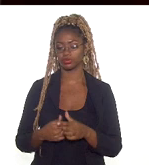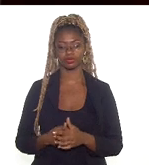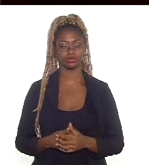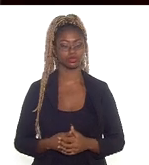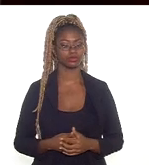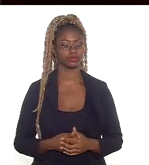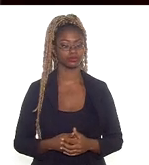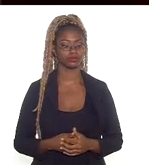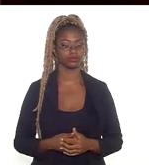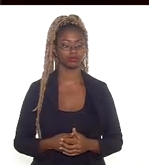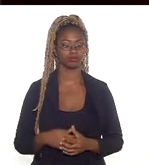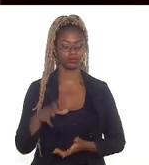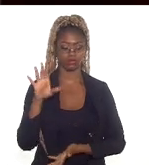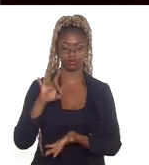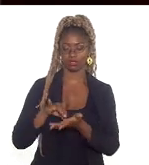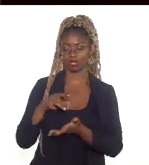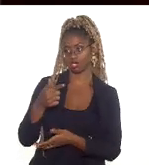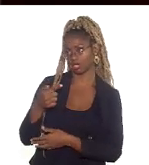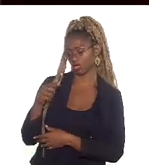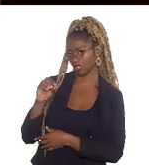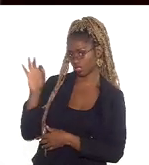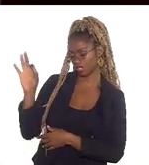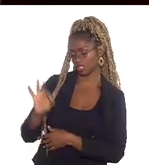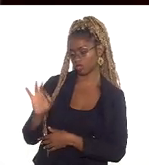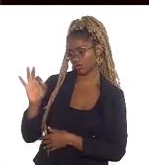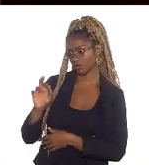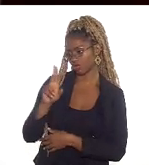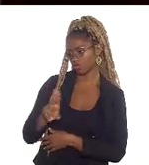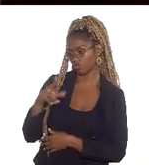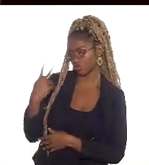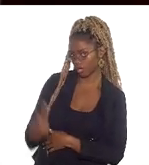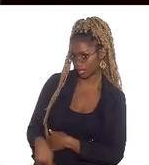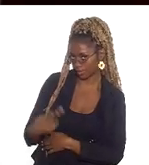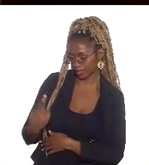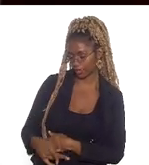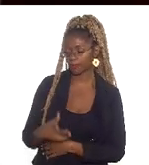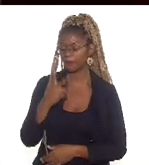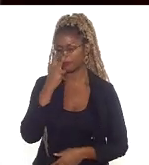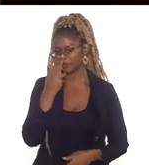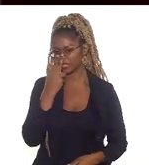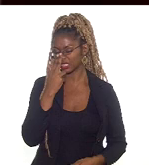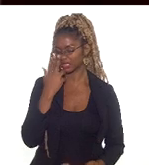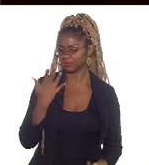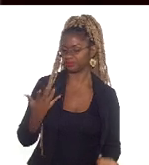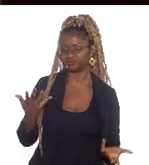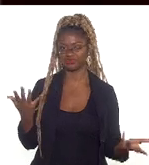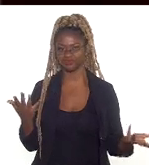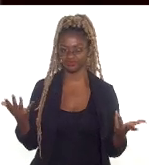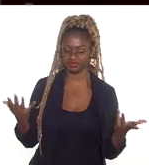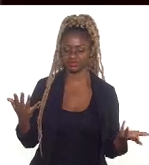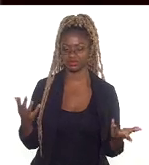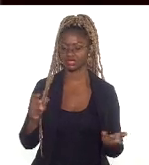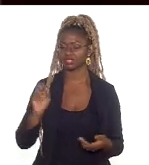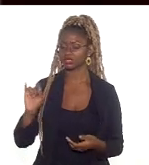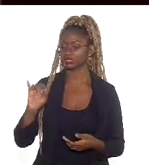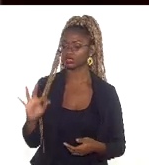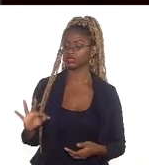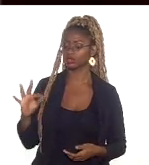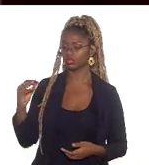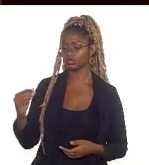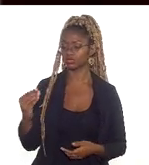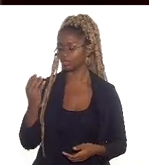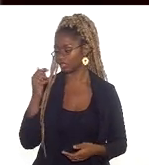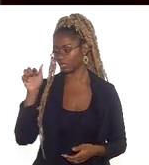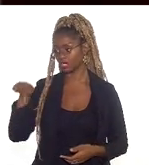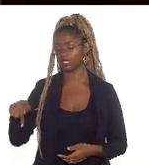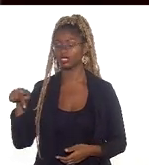na verdade, 70% é gasto aqui, se essas bacias elas forem todas aqui em frente ao